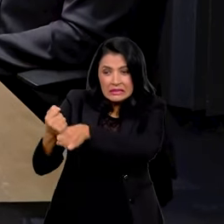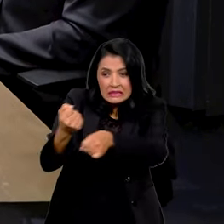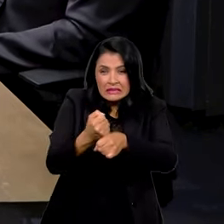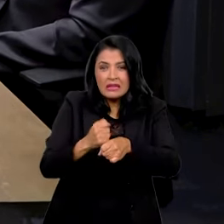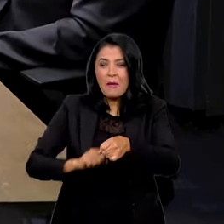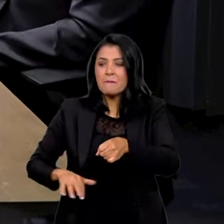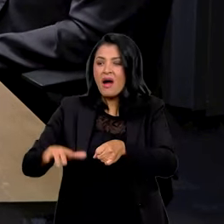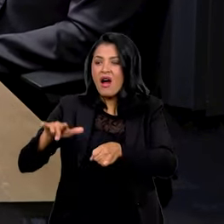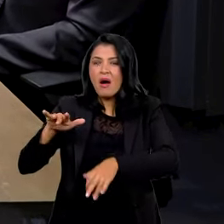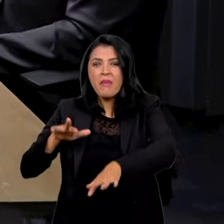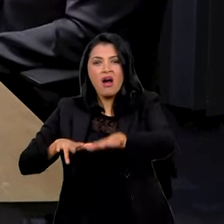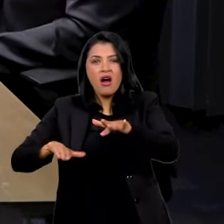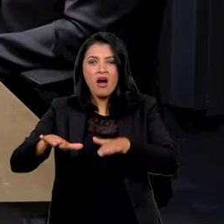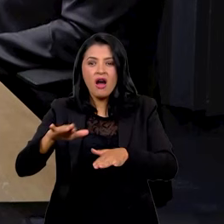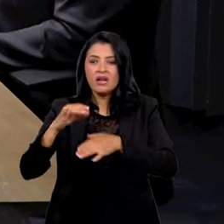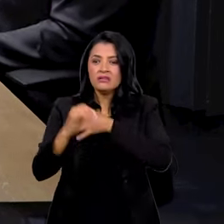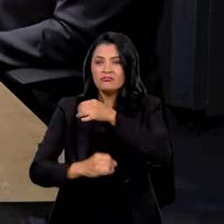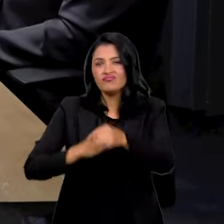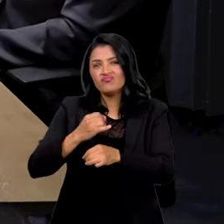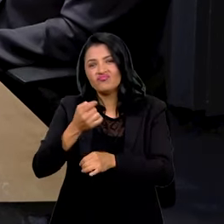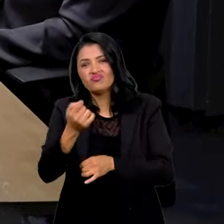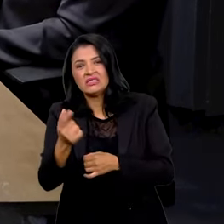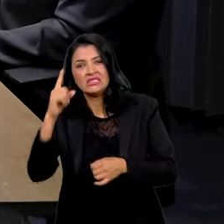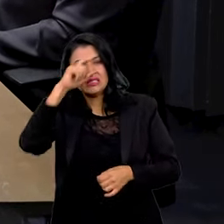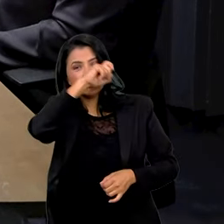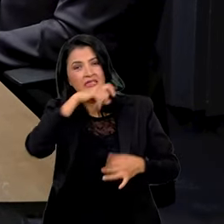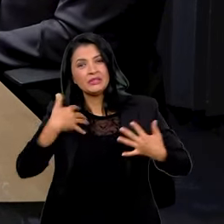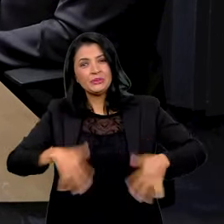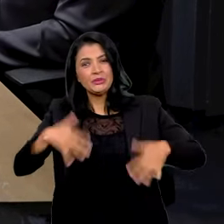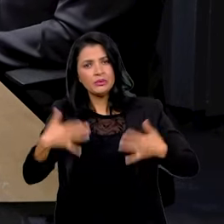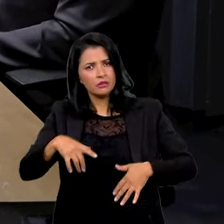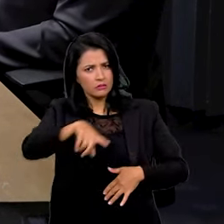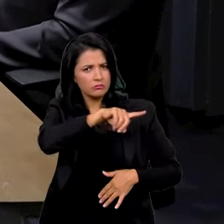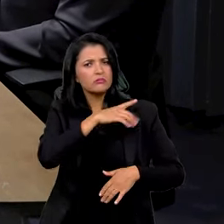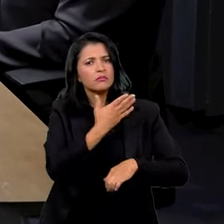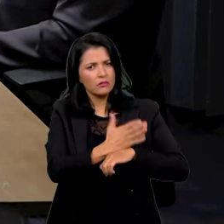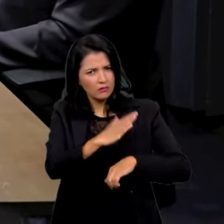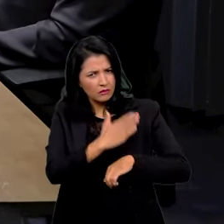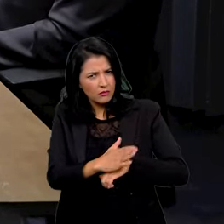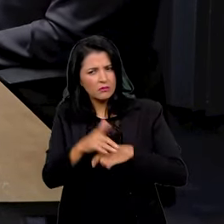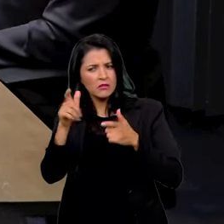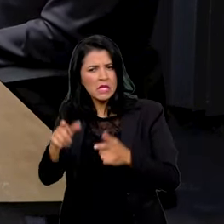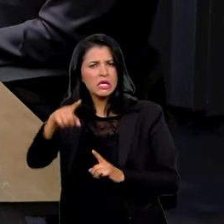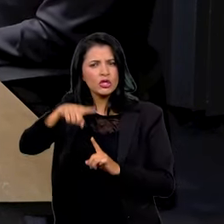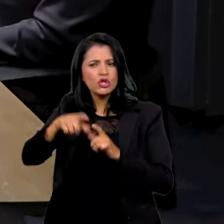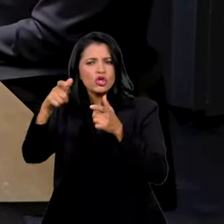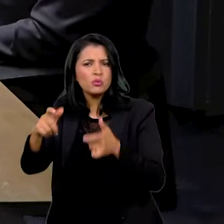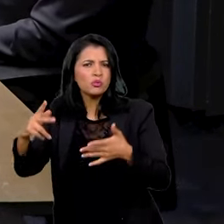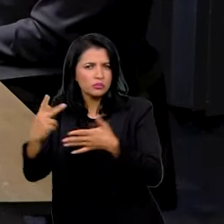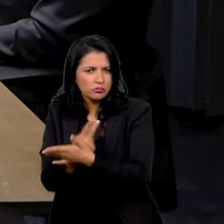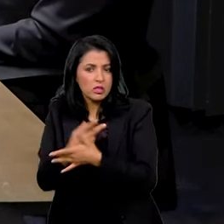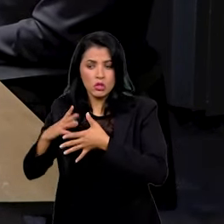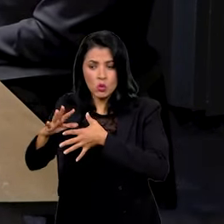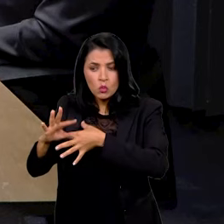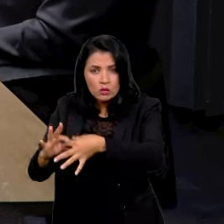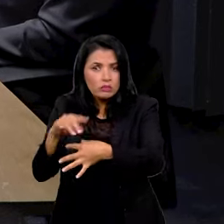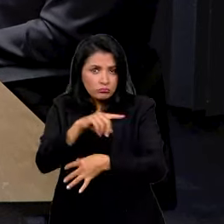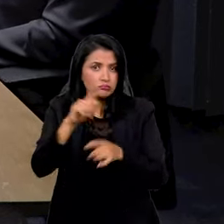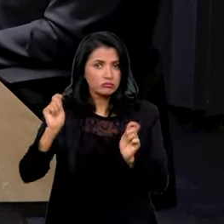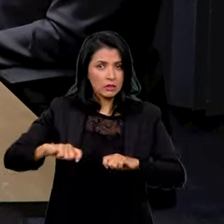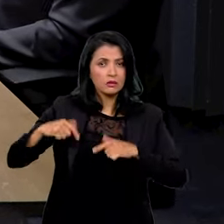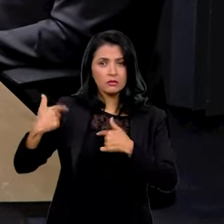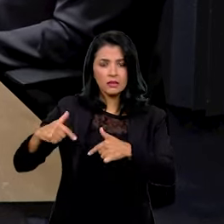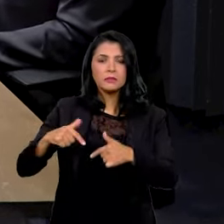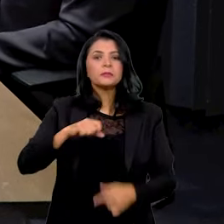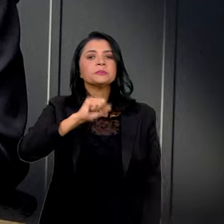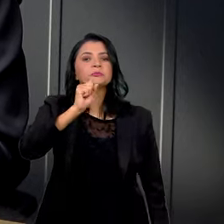Ainda tem muito lugar alargado o acesso à internet então eles são treinados para atuarem nesse tipo de situação nessas